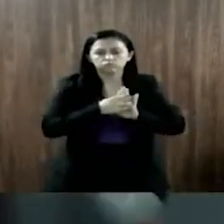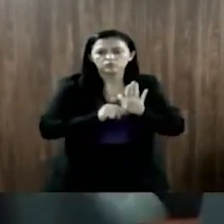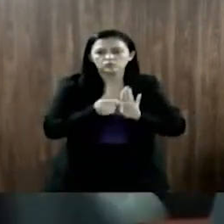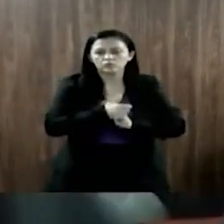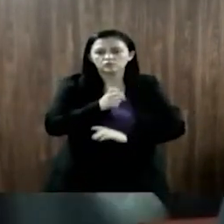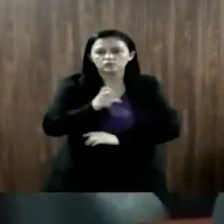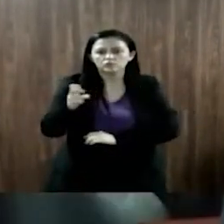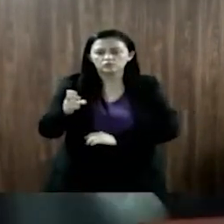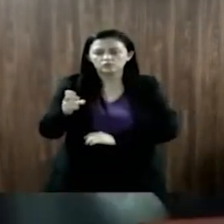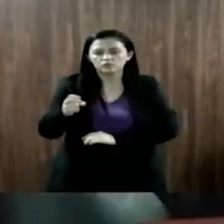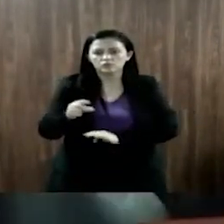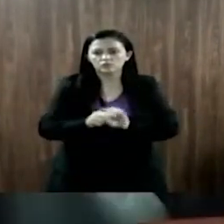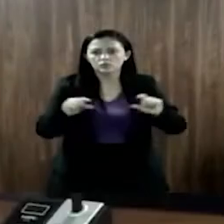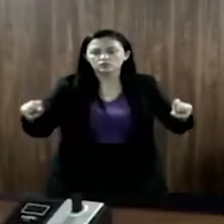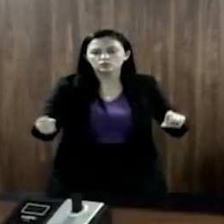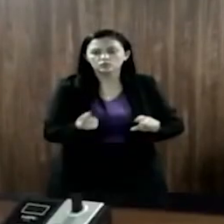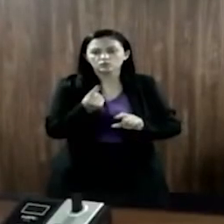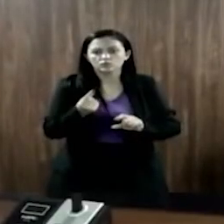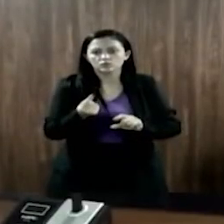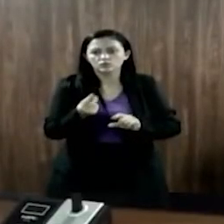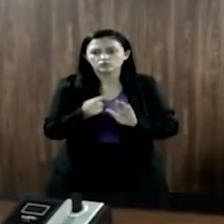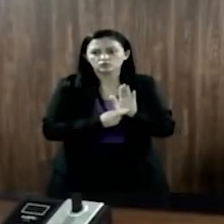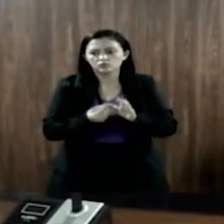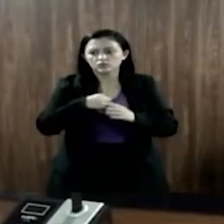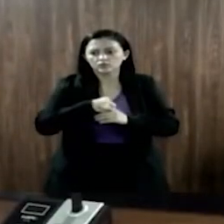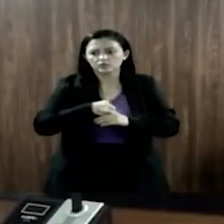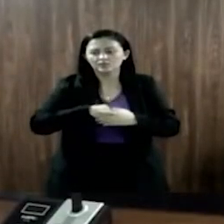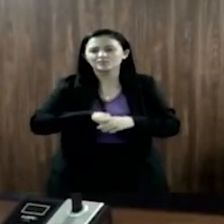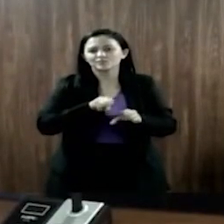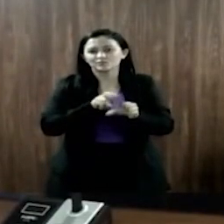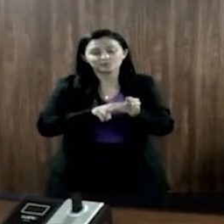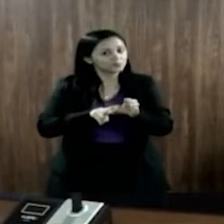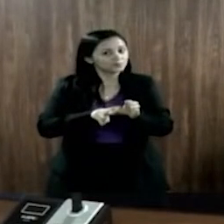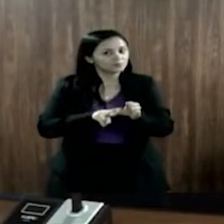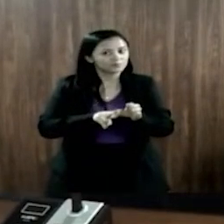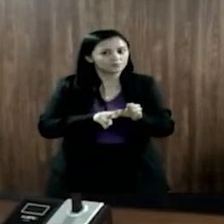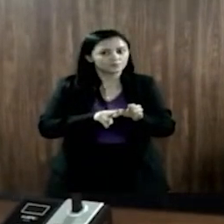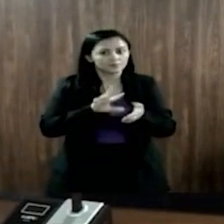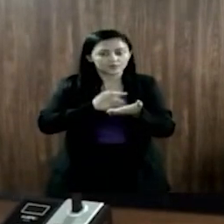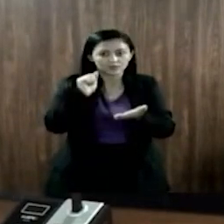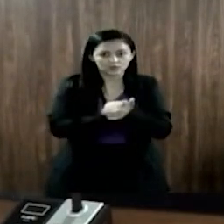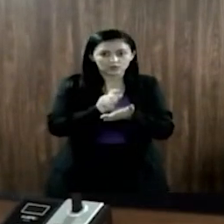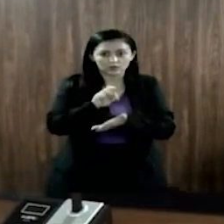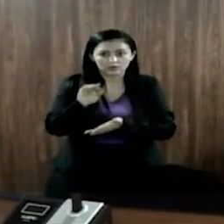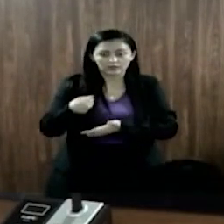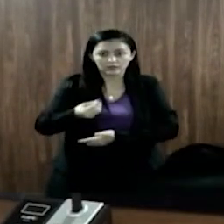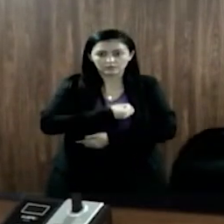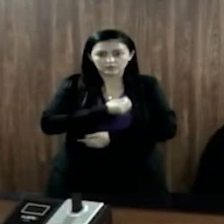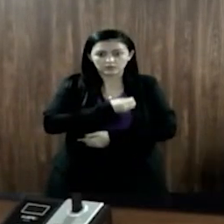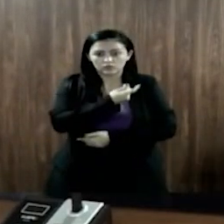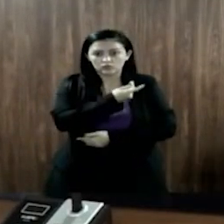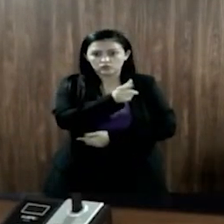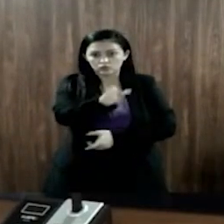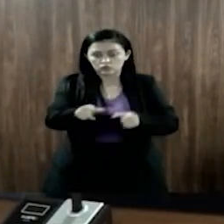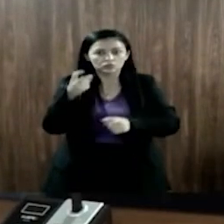155 Parágrafo primeiro do regimento interno da casa peço que conste em ata a presença dos Senhores vereadores